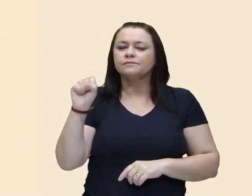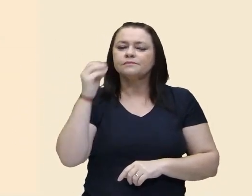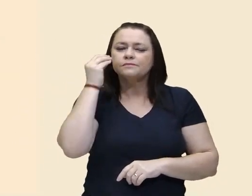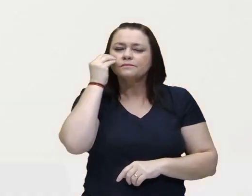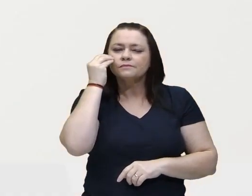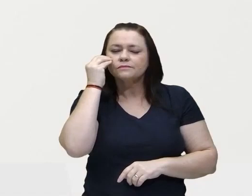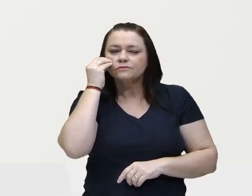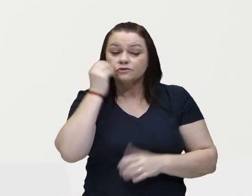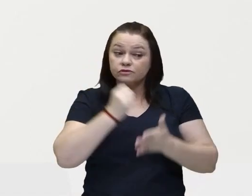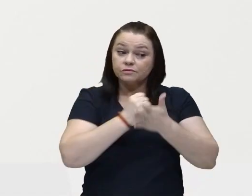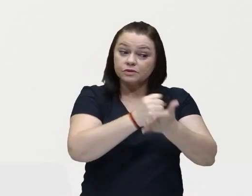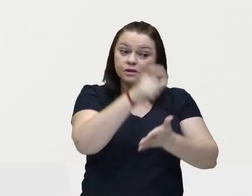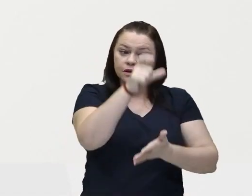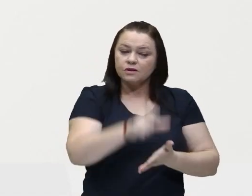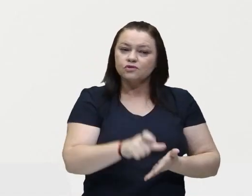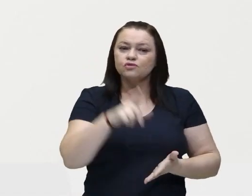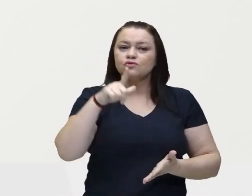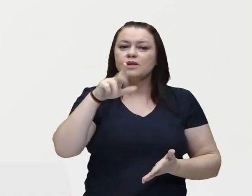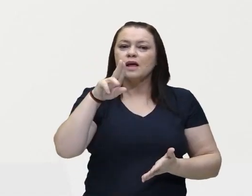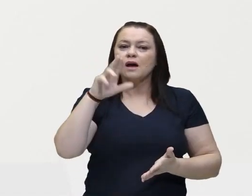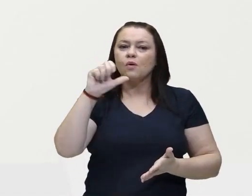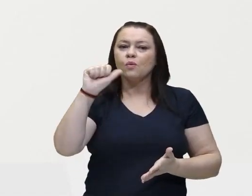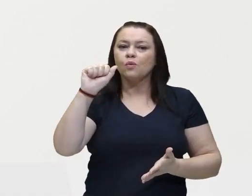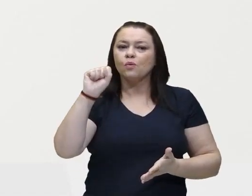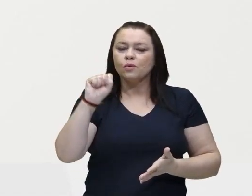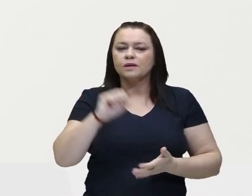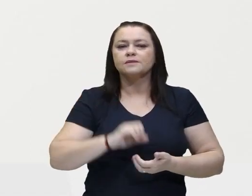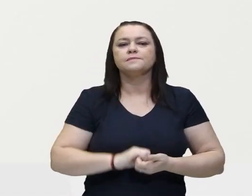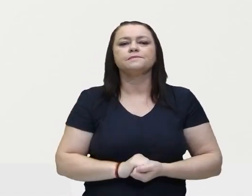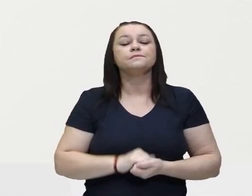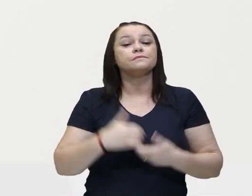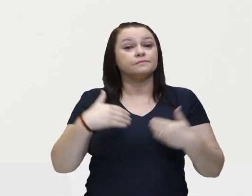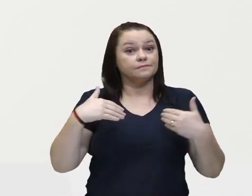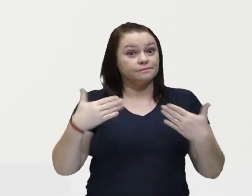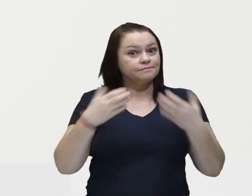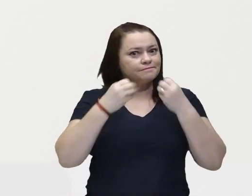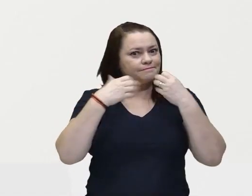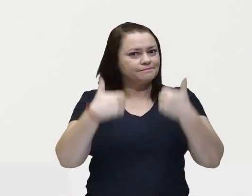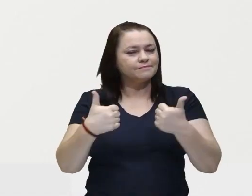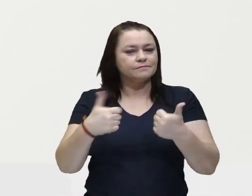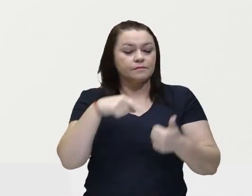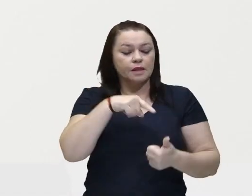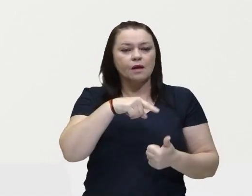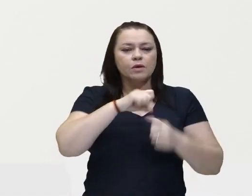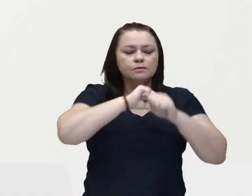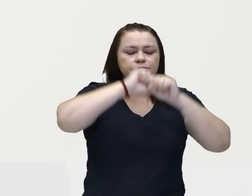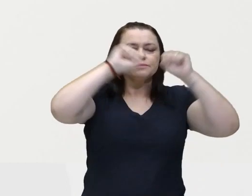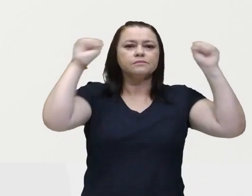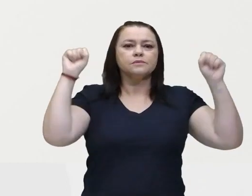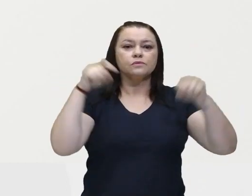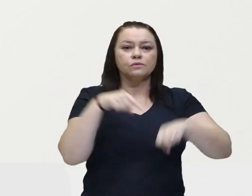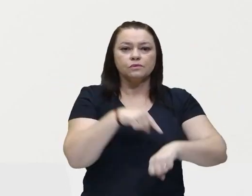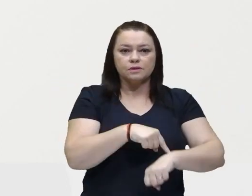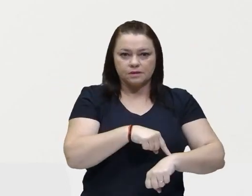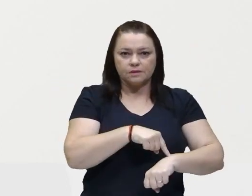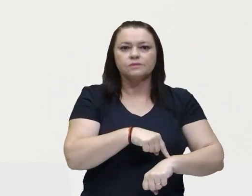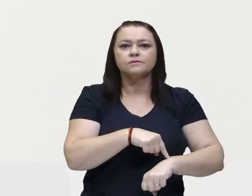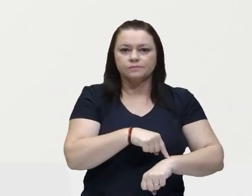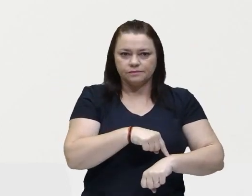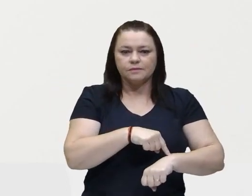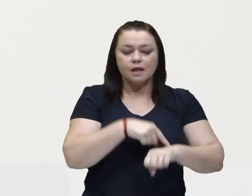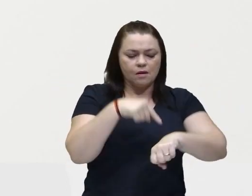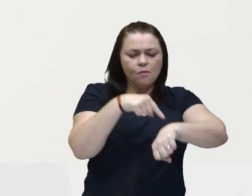vamos ajudar o Lucas. Muito bem. Então, o Lucas acordou às 7 da manhã, como indicava